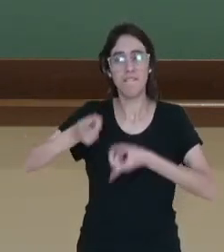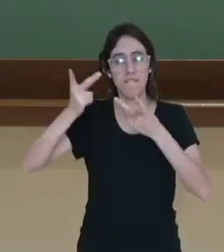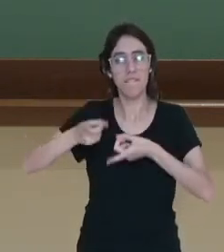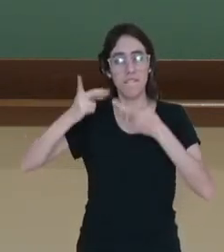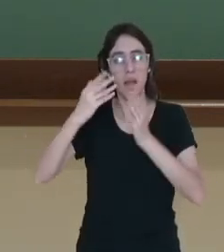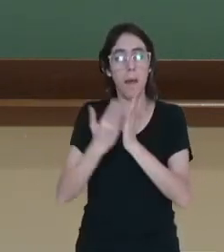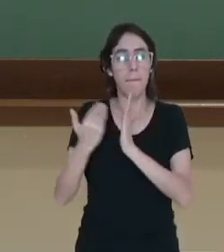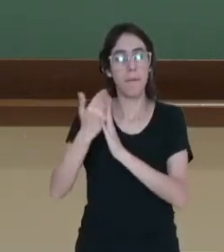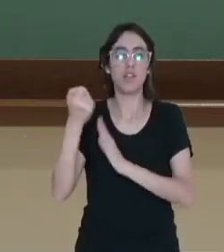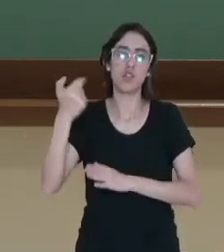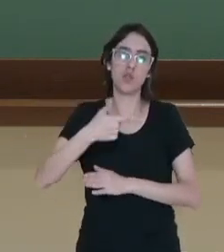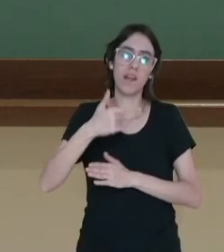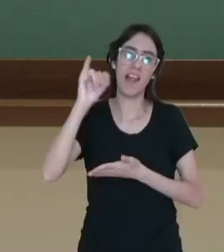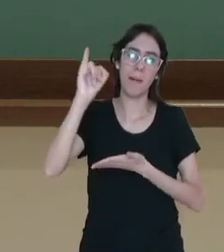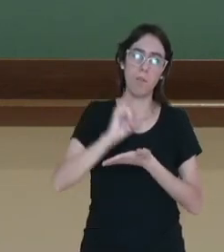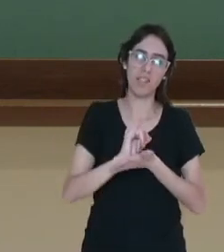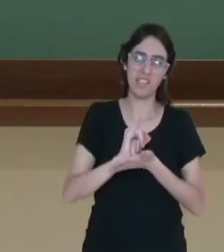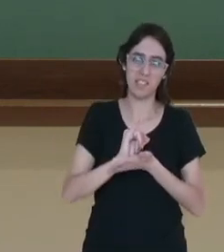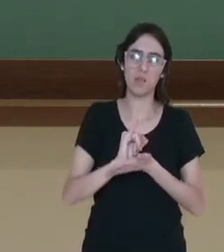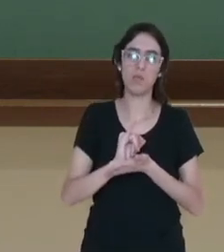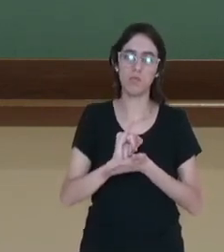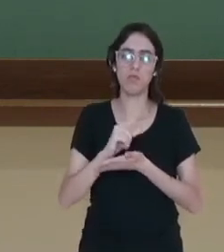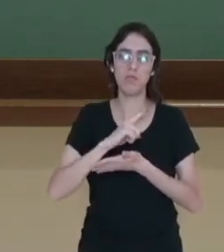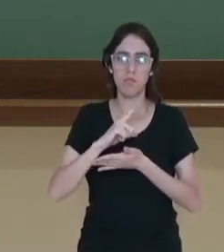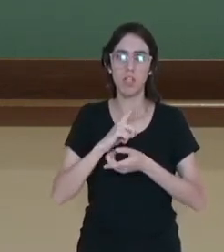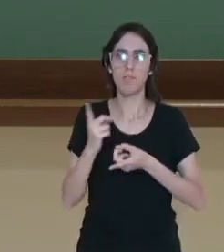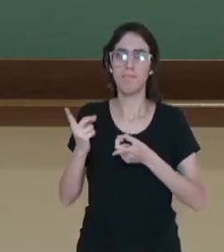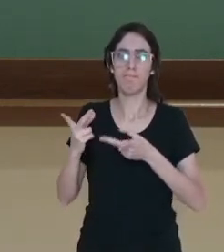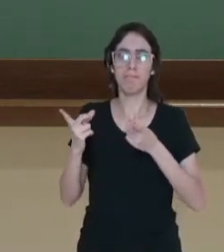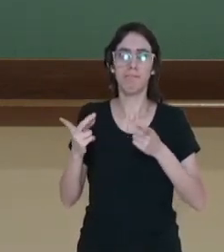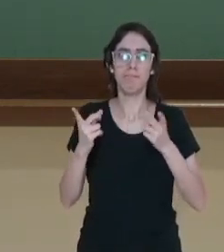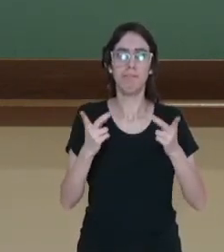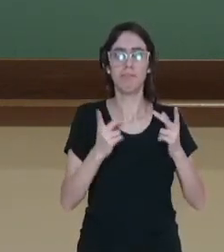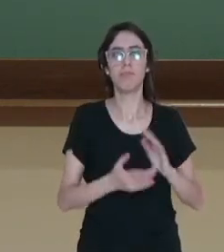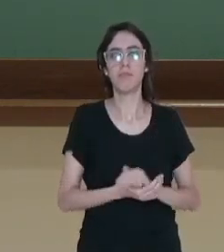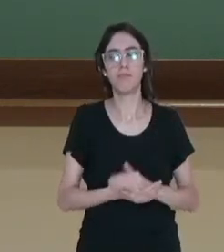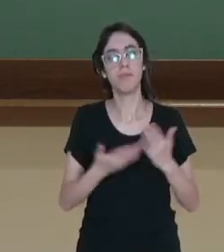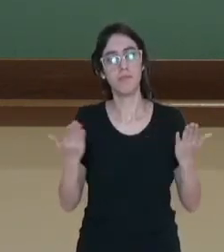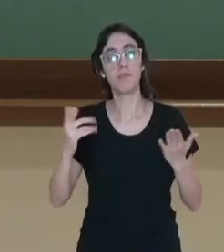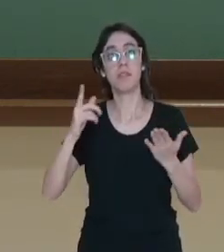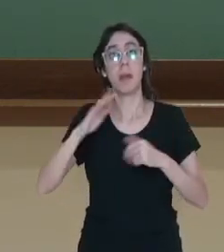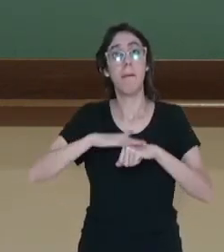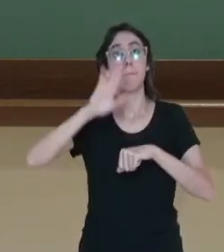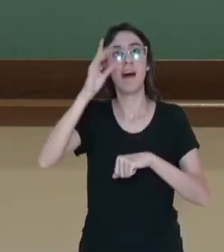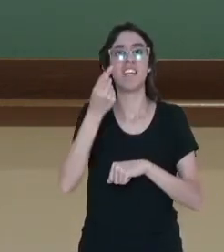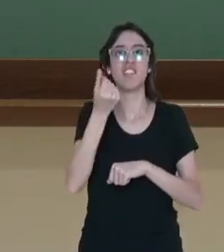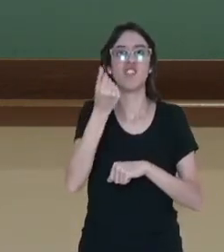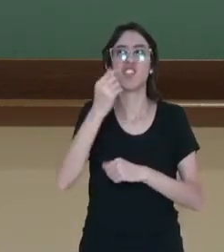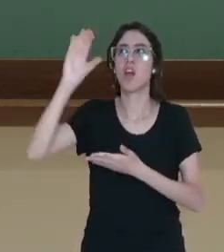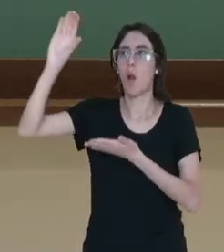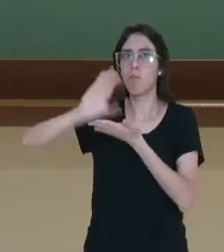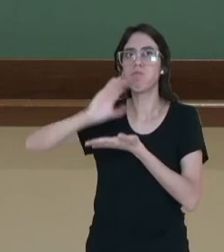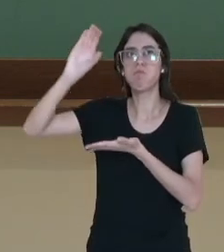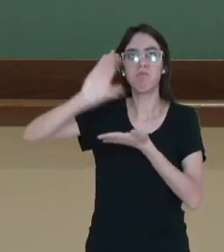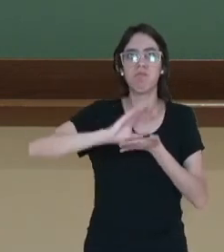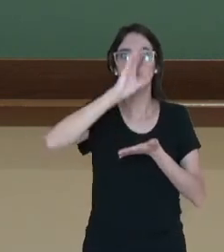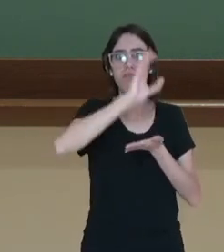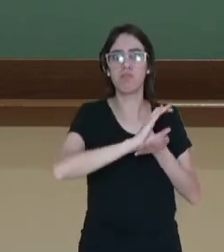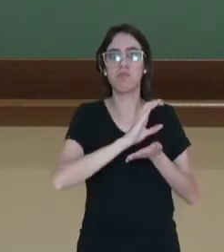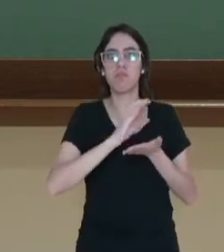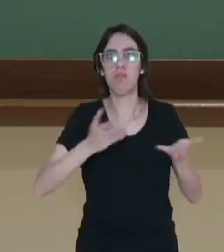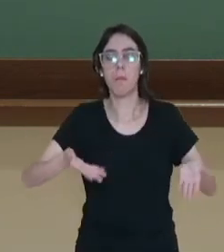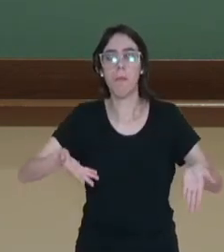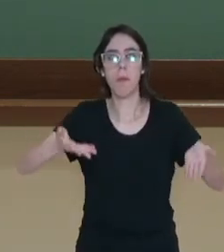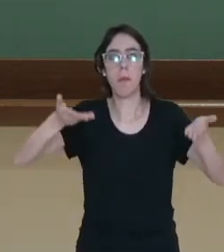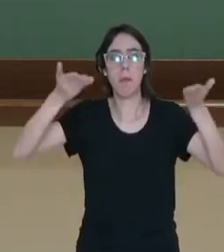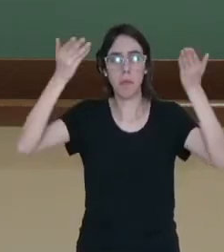que importações, do que compras. Isso deu um estado positivo. Entrou mais dinheiro no país do que saiu. O que ajuda